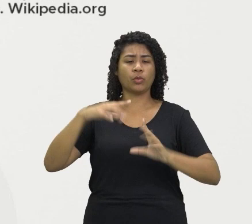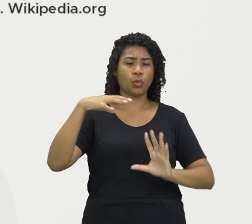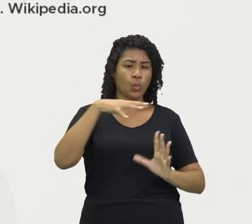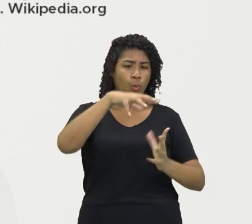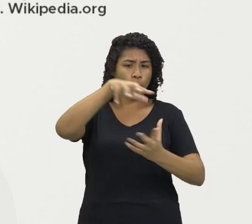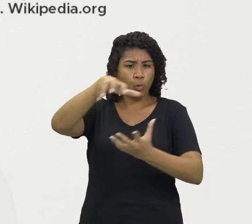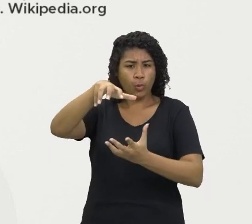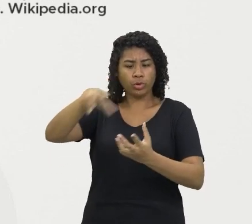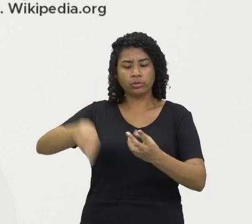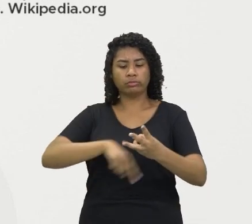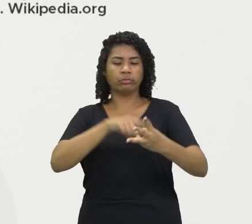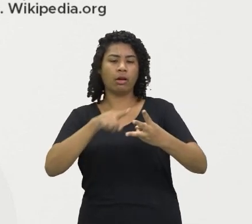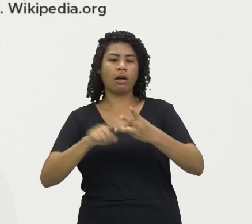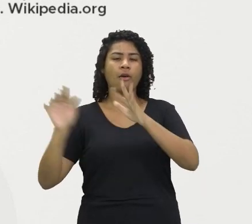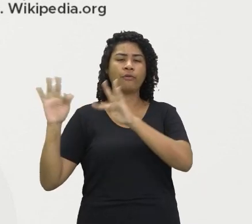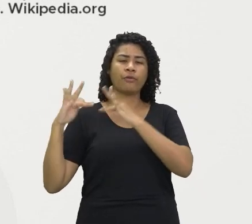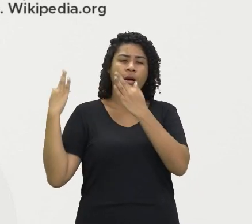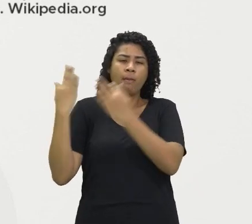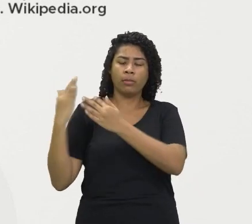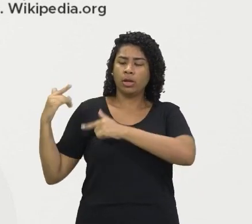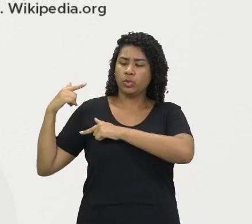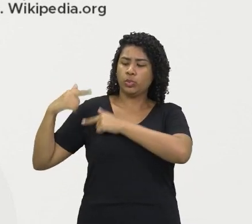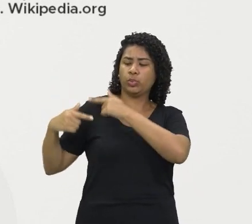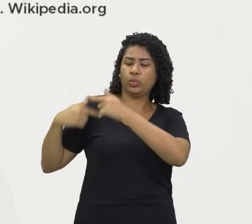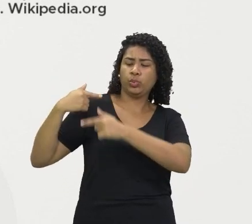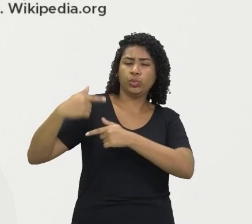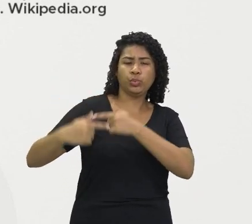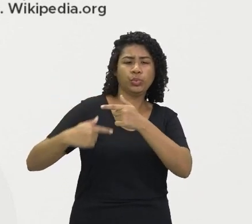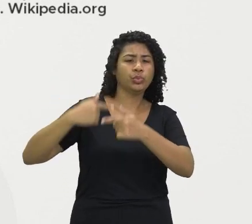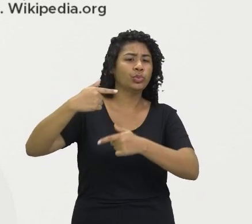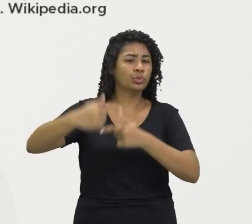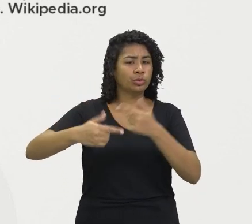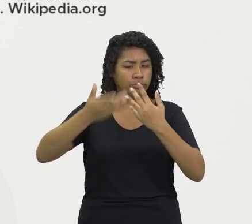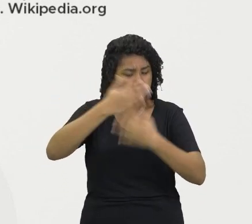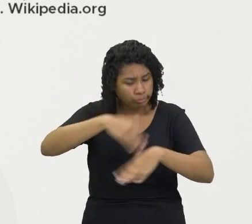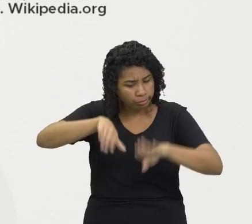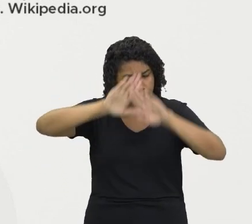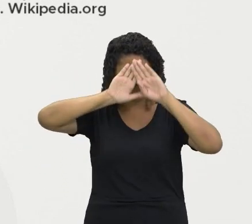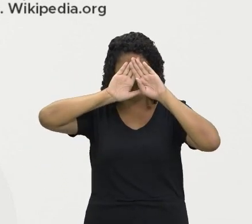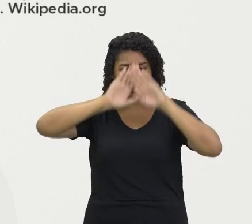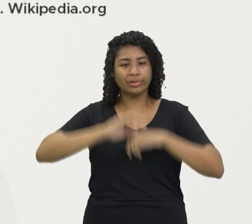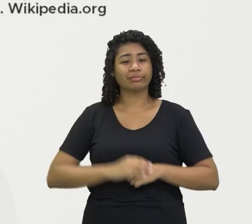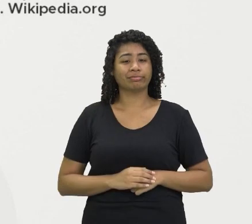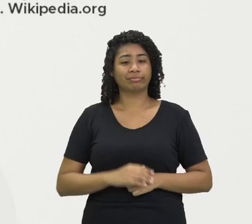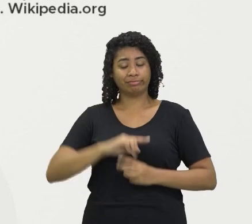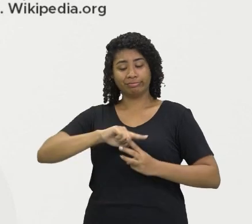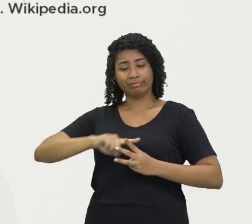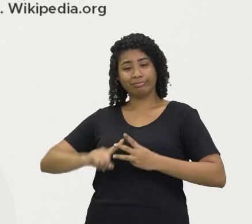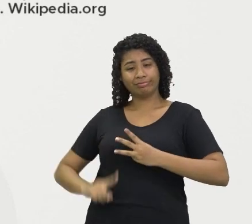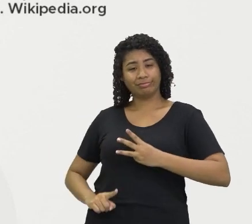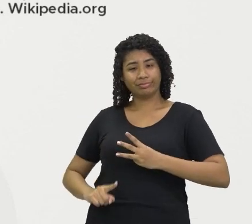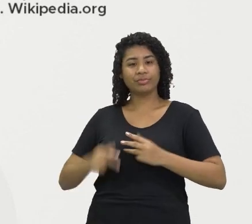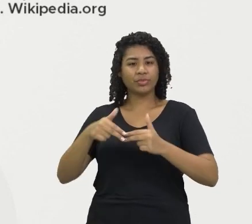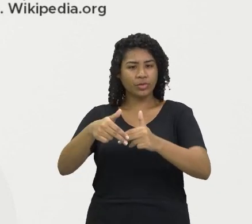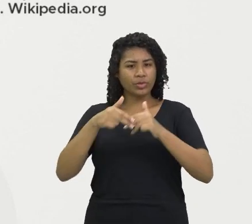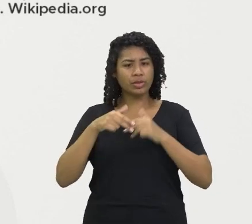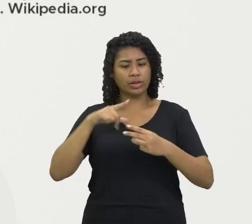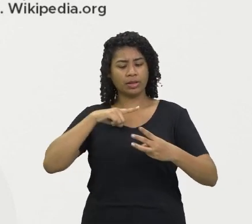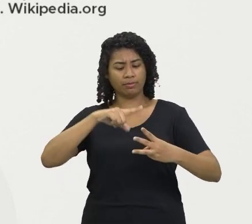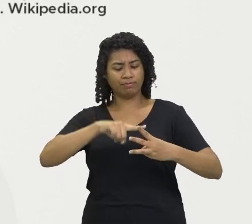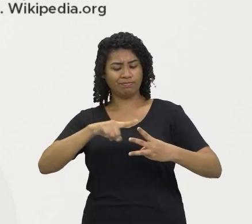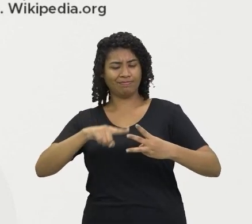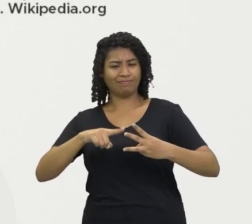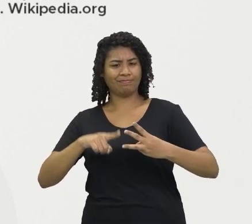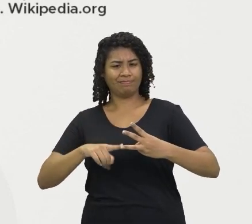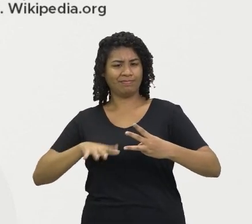da ancestralidade, ok? Então, é uma espiritualidade que tem essas